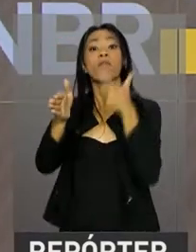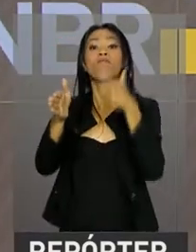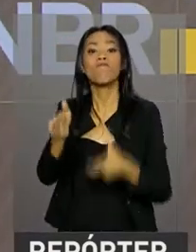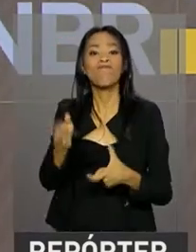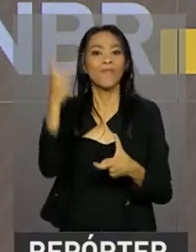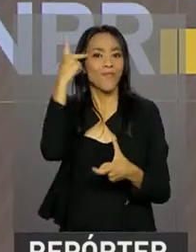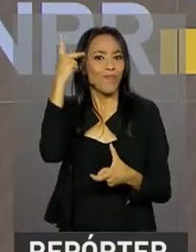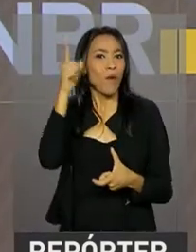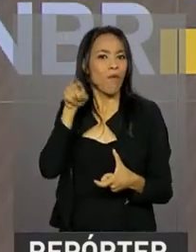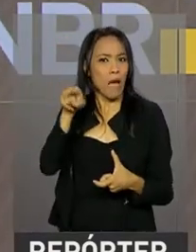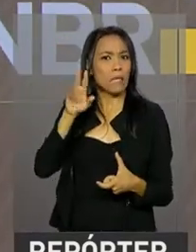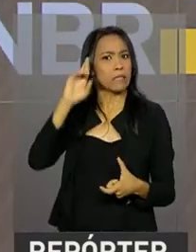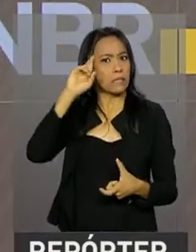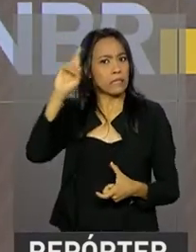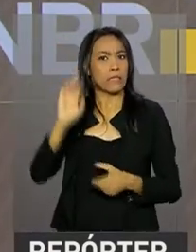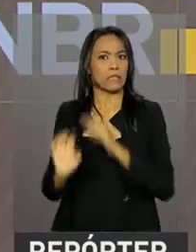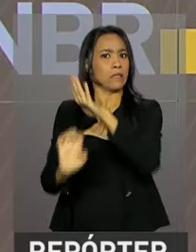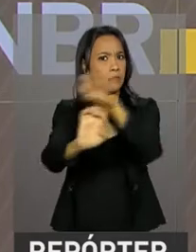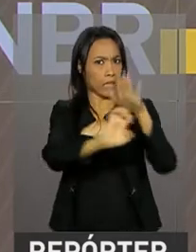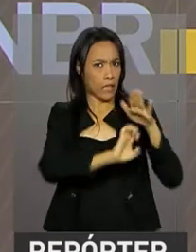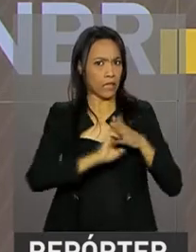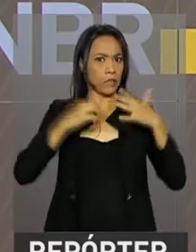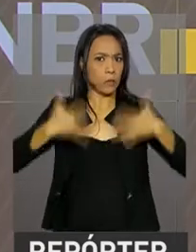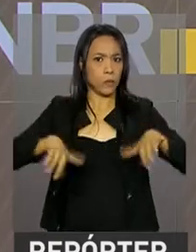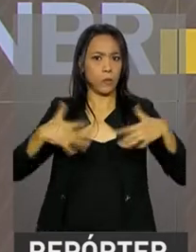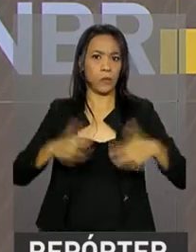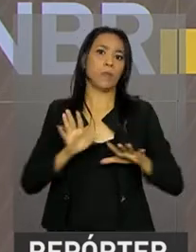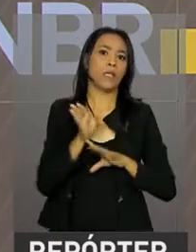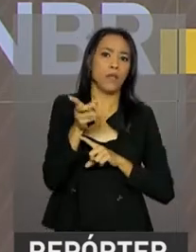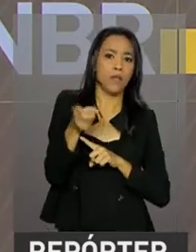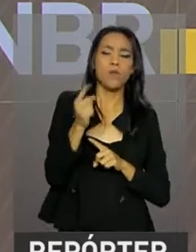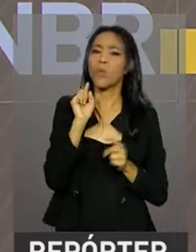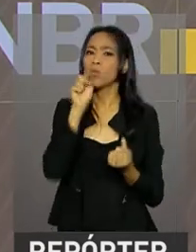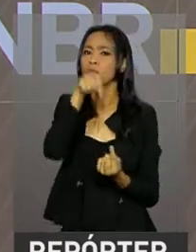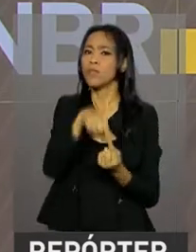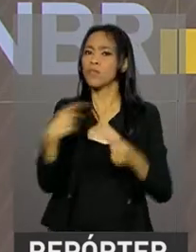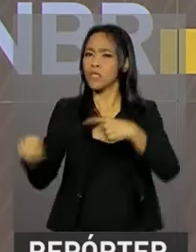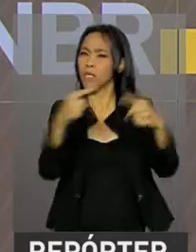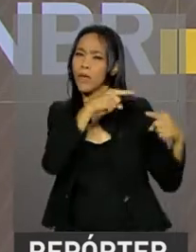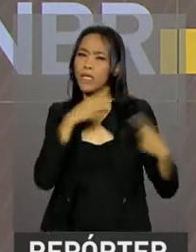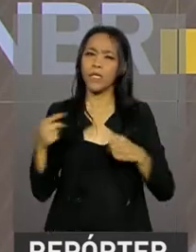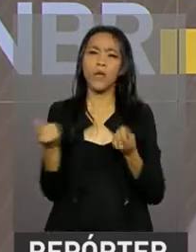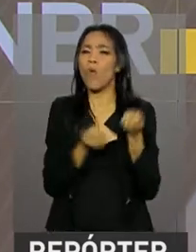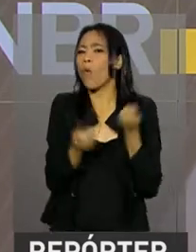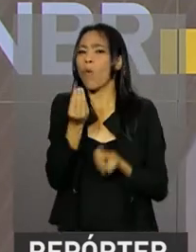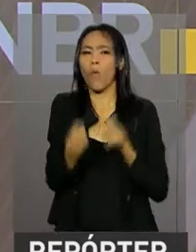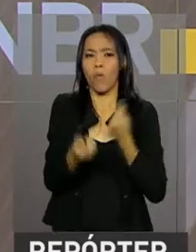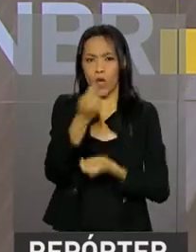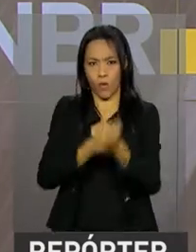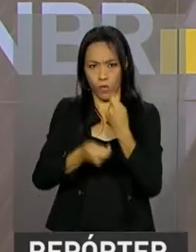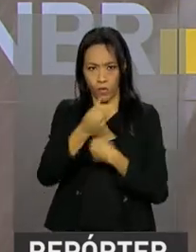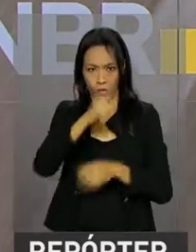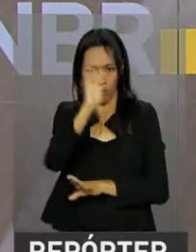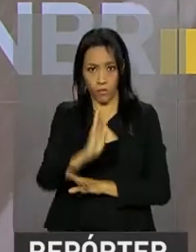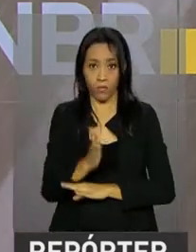investidores, executivos de grandes companhias e empresários para debater os rumos da economia